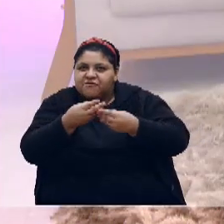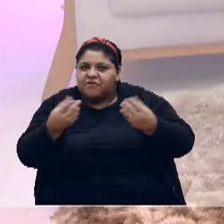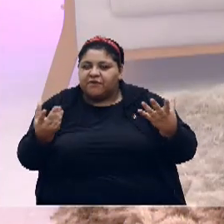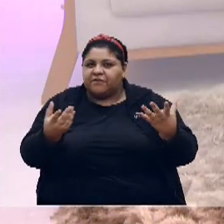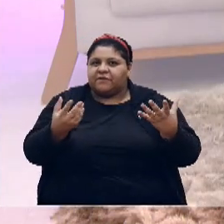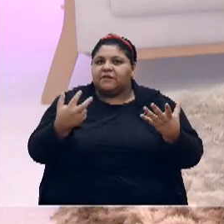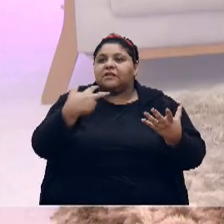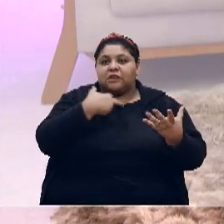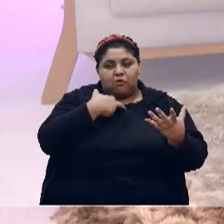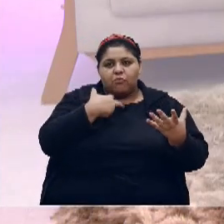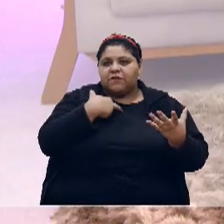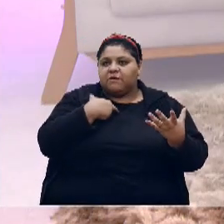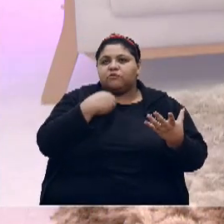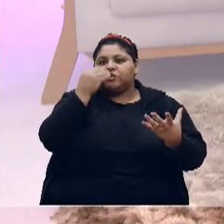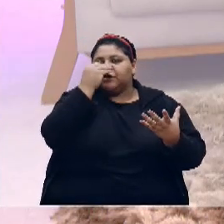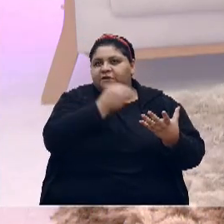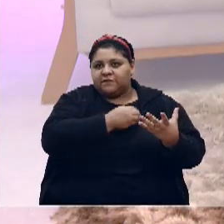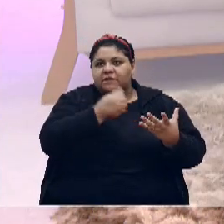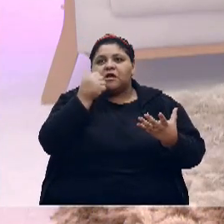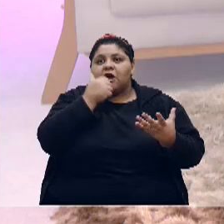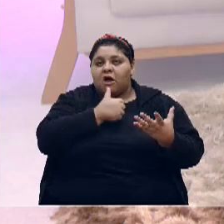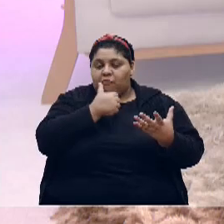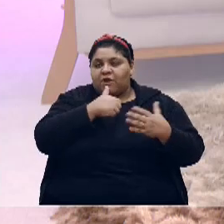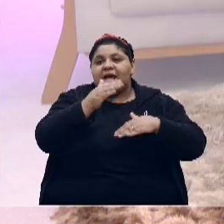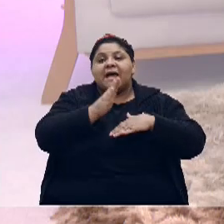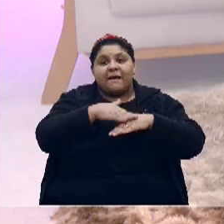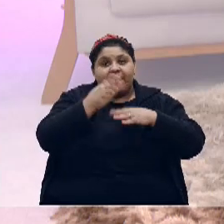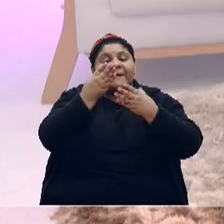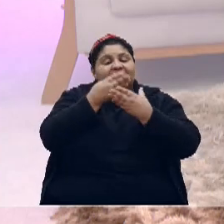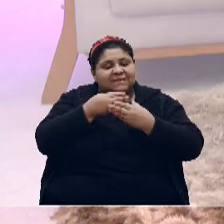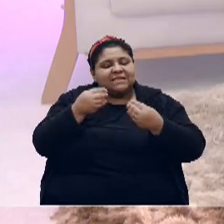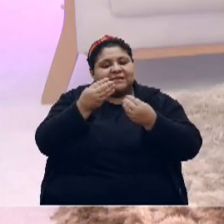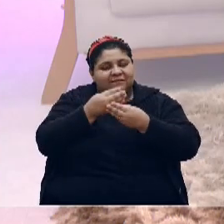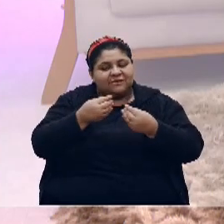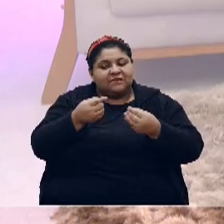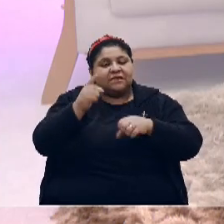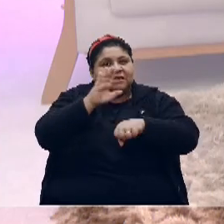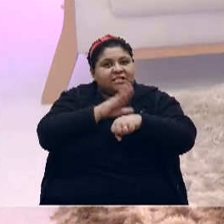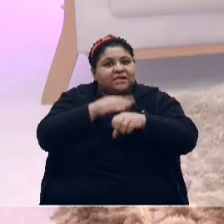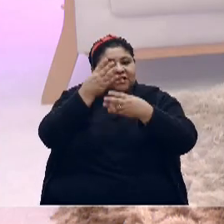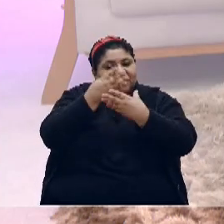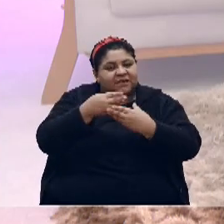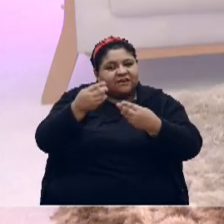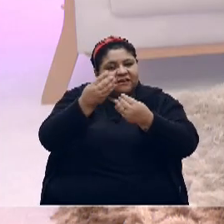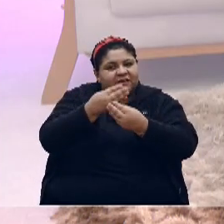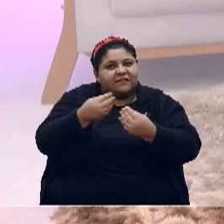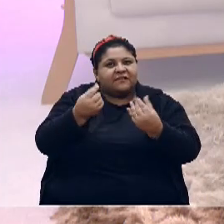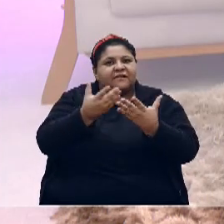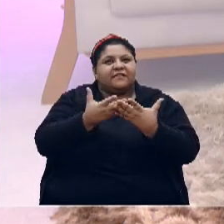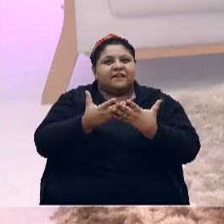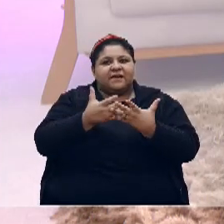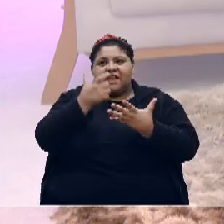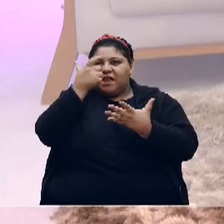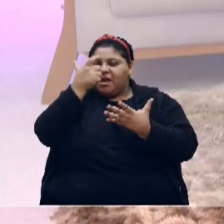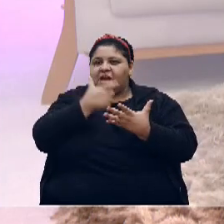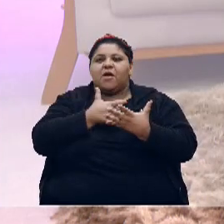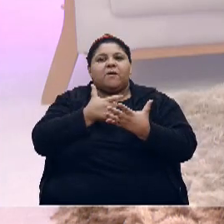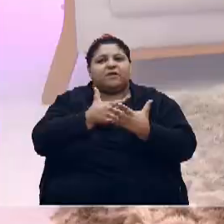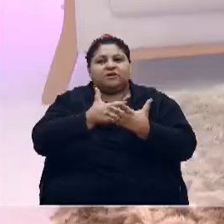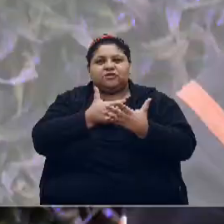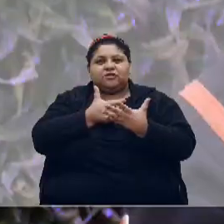Não podemos negar isso. Sim. Mulher é mais sensível. Quer dizer que a gente não pode desempenhar. E nesta hora, nossa sensibilidade, eu acho que vem muito a calhar para o nosso